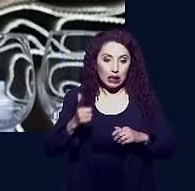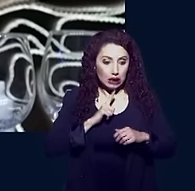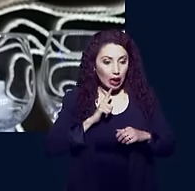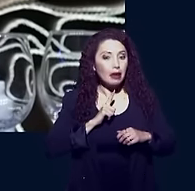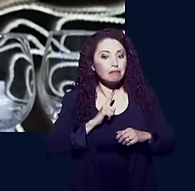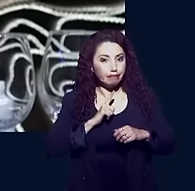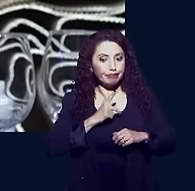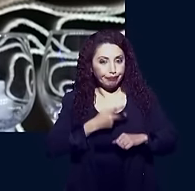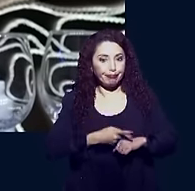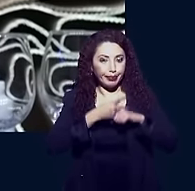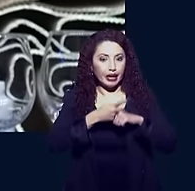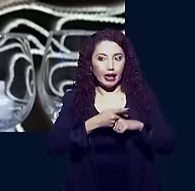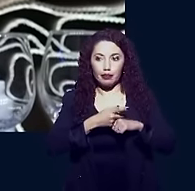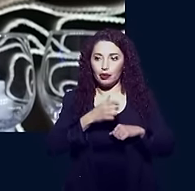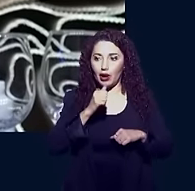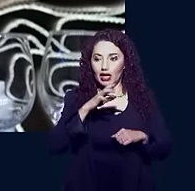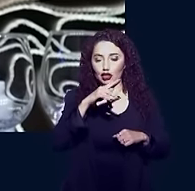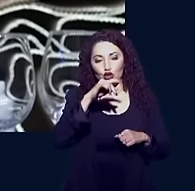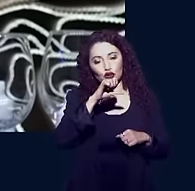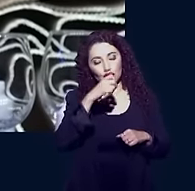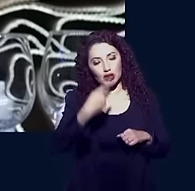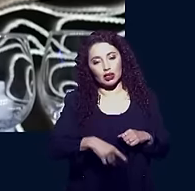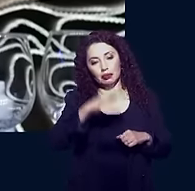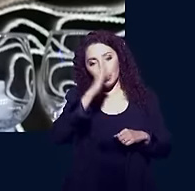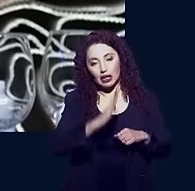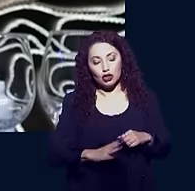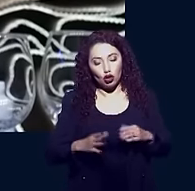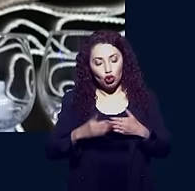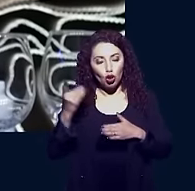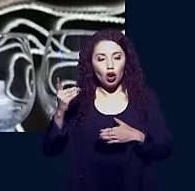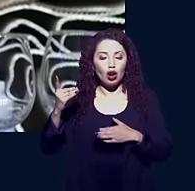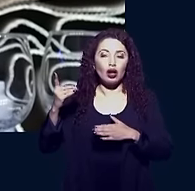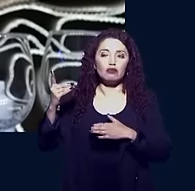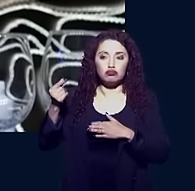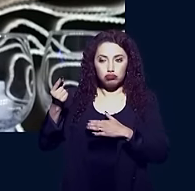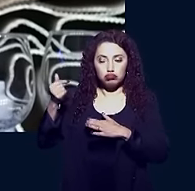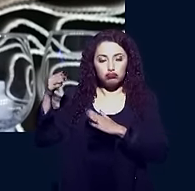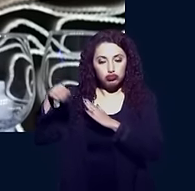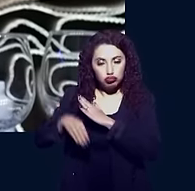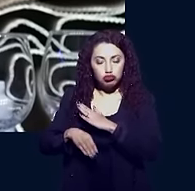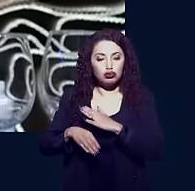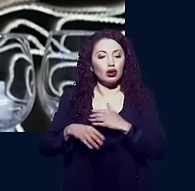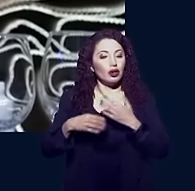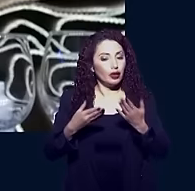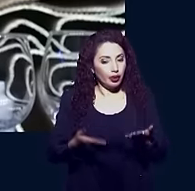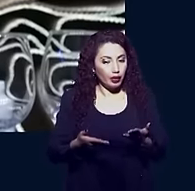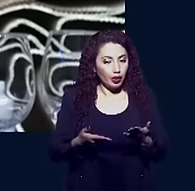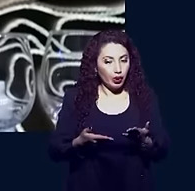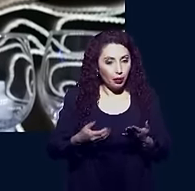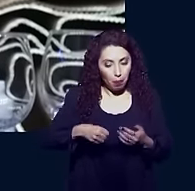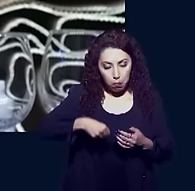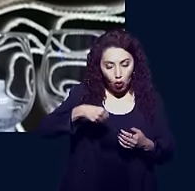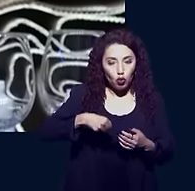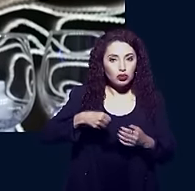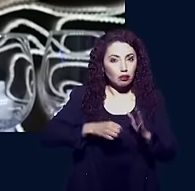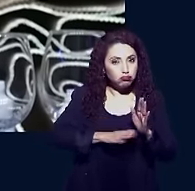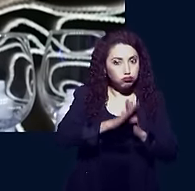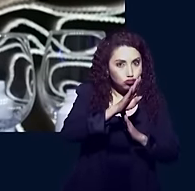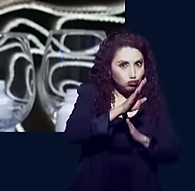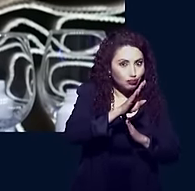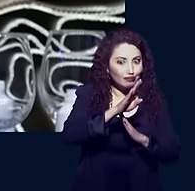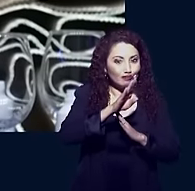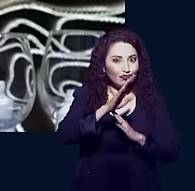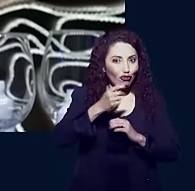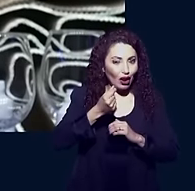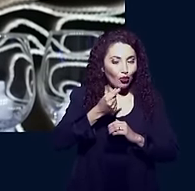ativos do Brasil o dólar é muito mais para baixo o juro terminal é muito mais baixo a longa tem que fechar a bolsa tem que ser muito mais para cima